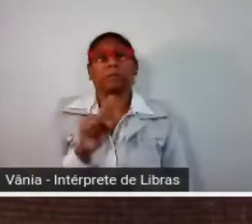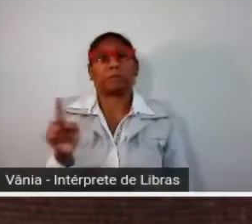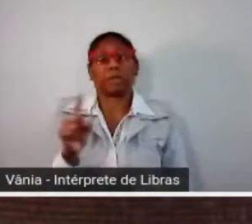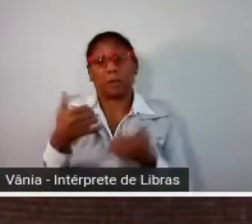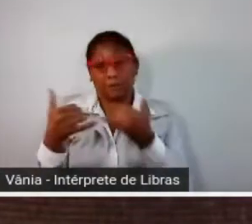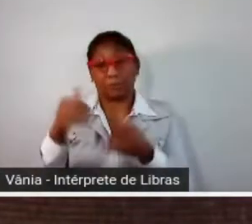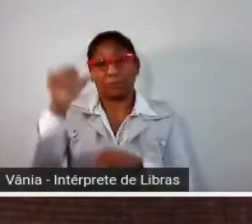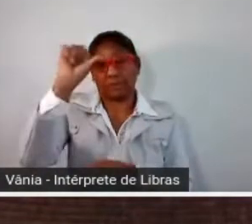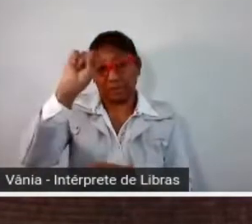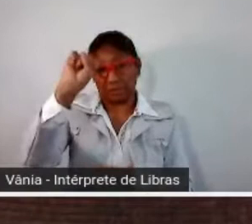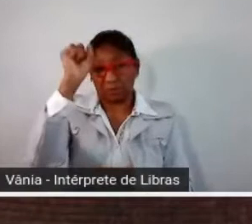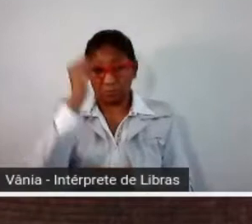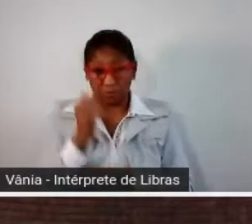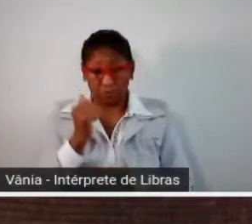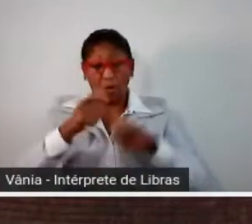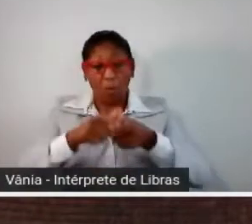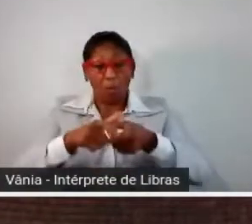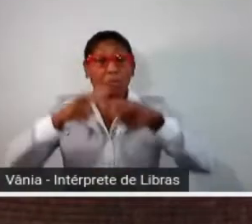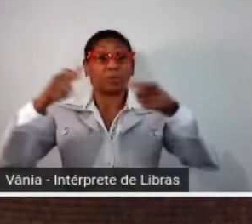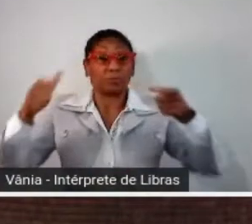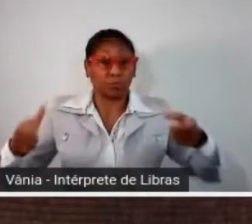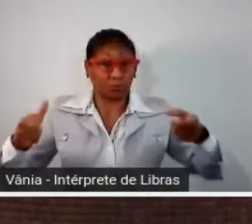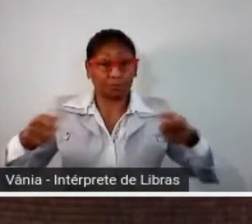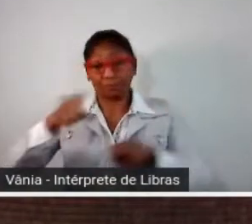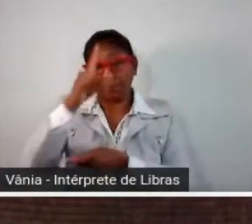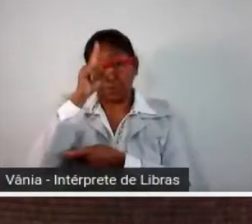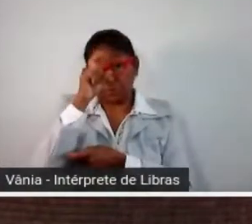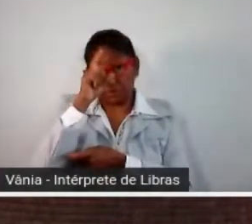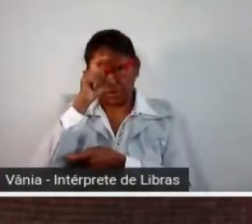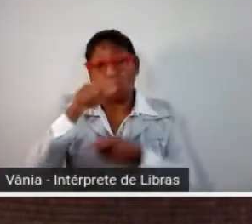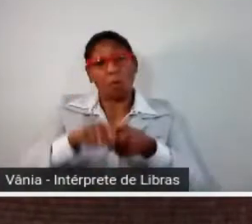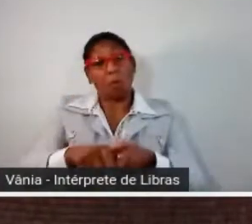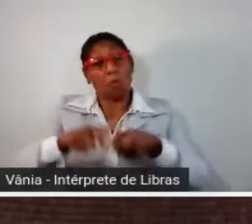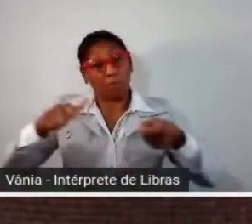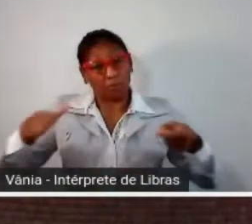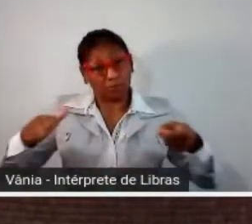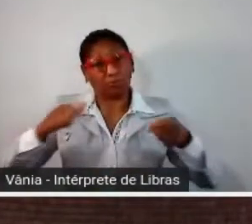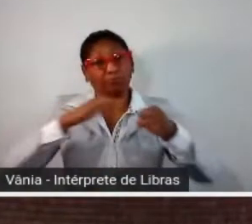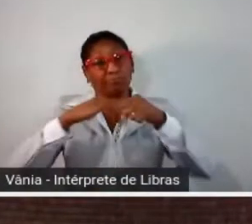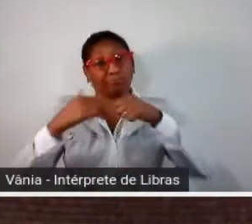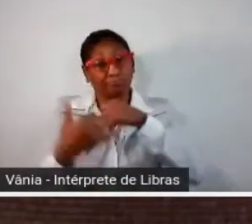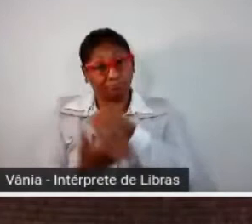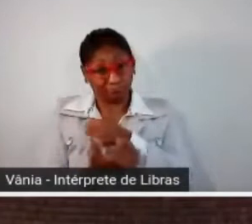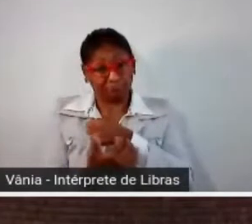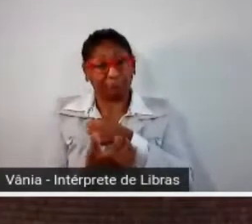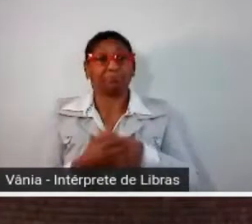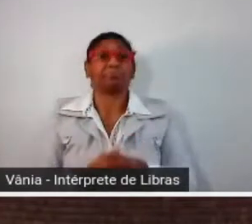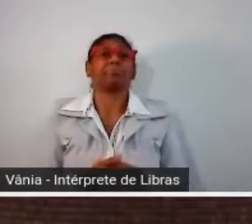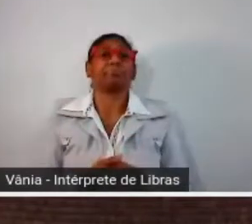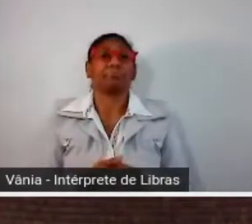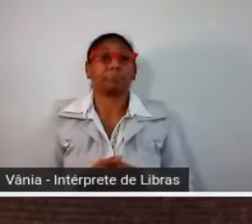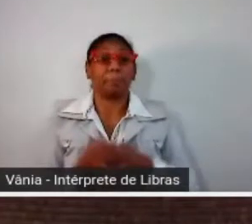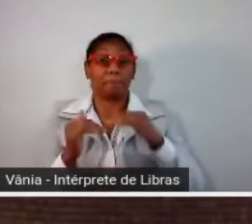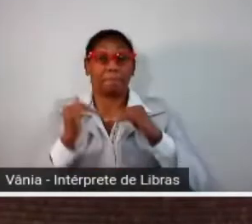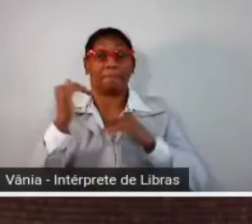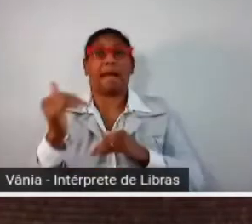Ângelo teve aumento de hospitalizações, teve aumento de casos ativos sobre recuperados, né? Está